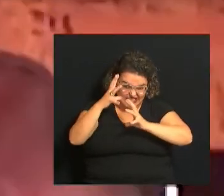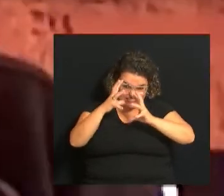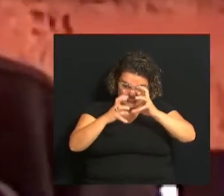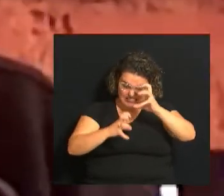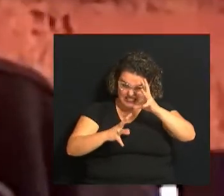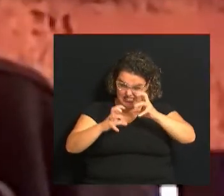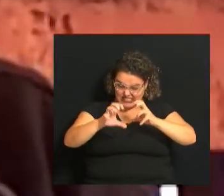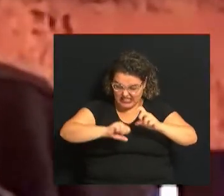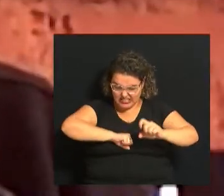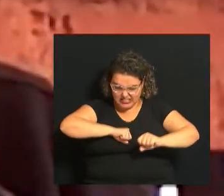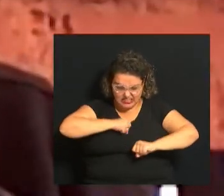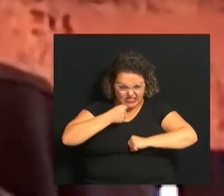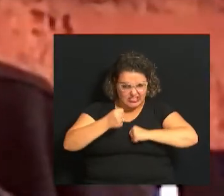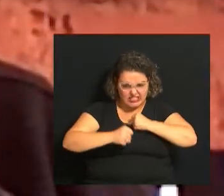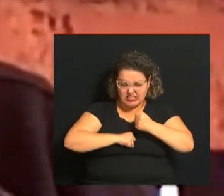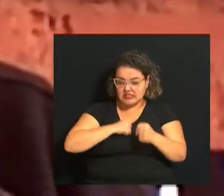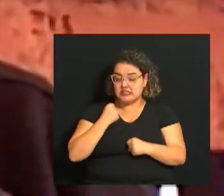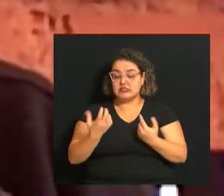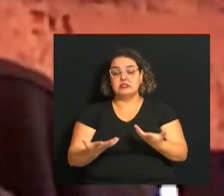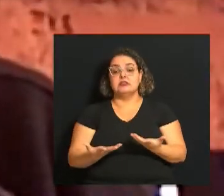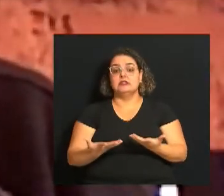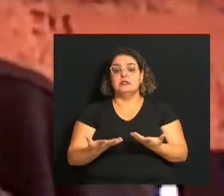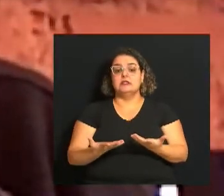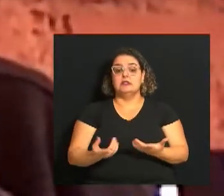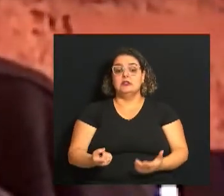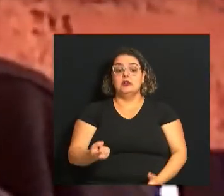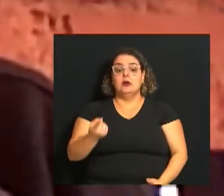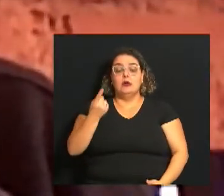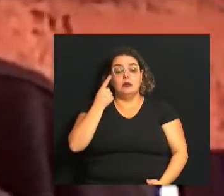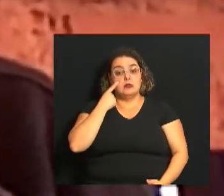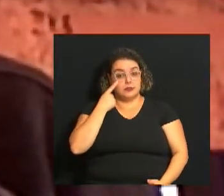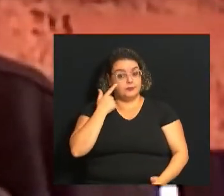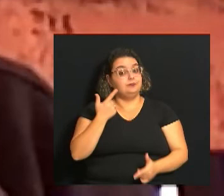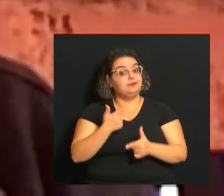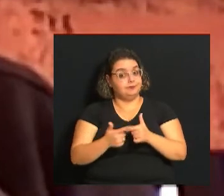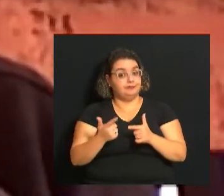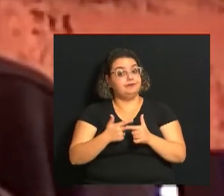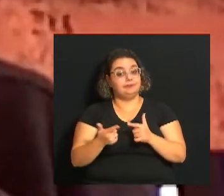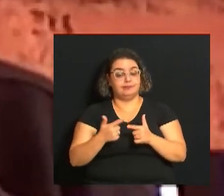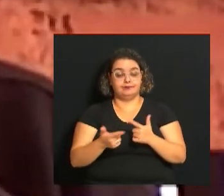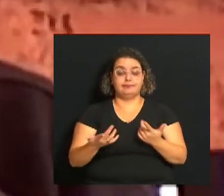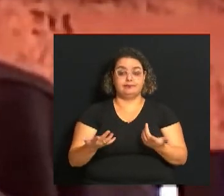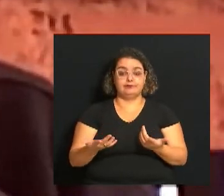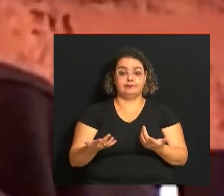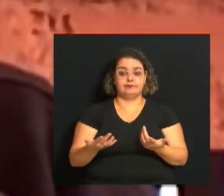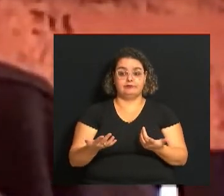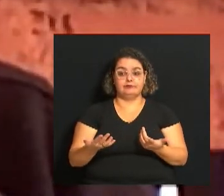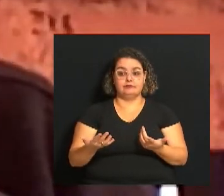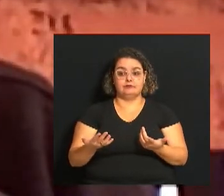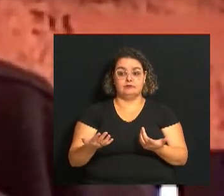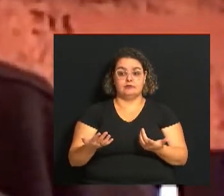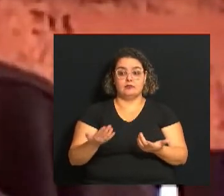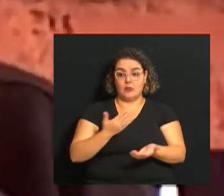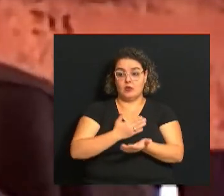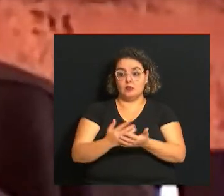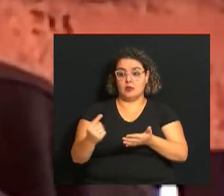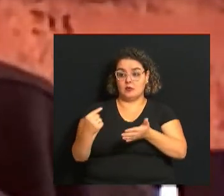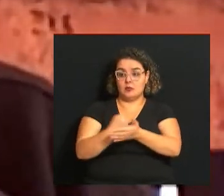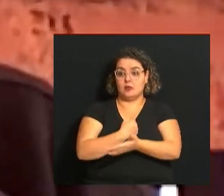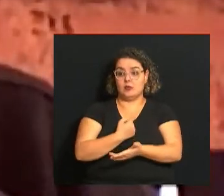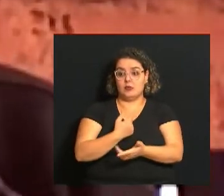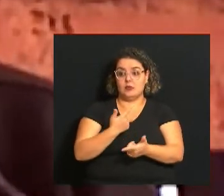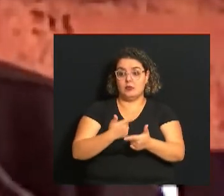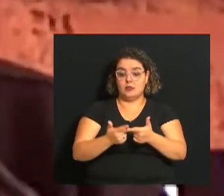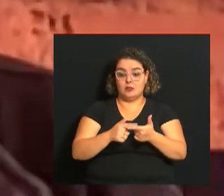né? Eu vejo que isso é um problema. Na verdade, no começo se perguntou assim, mas isso dá para resolver no curto